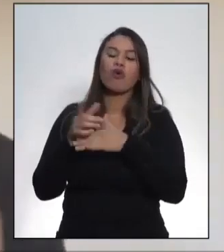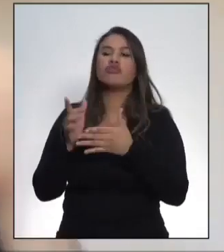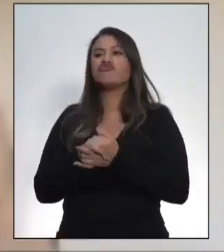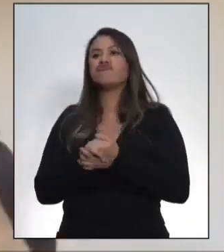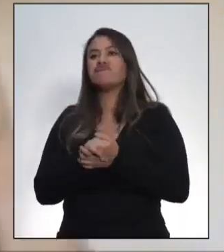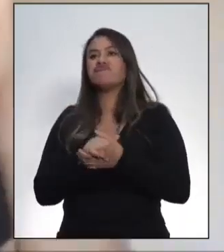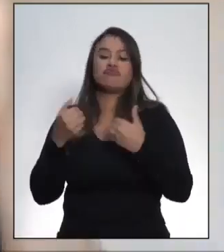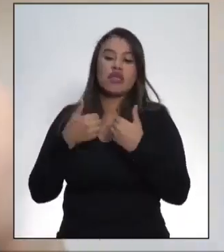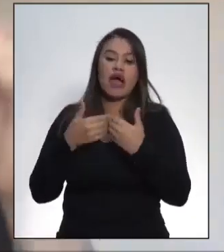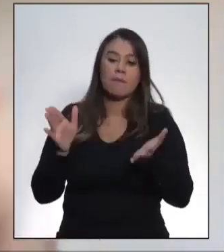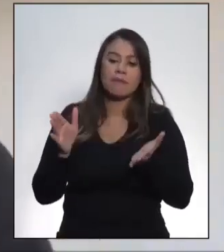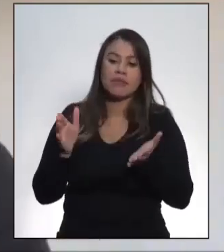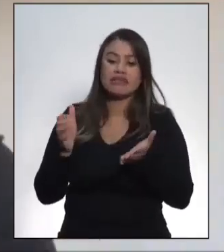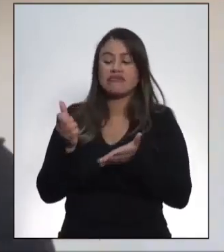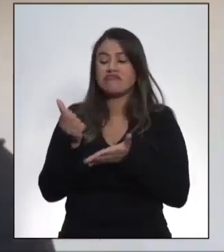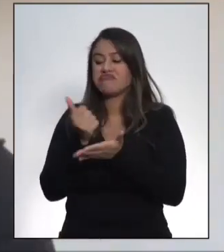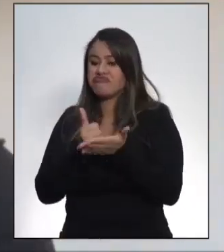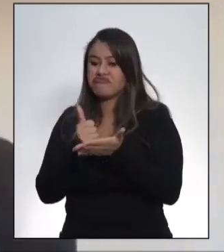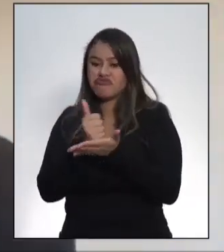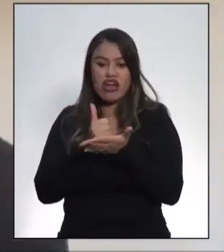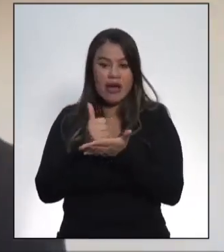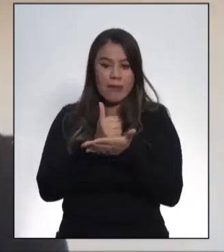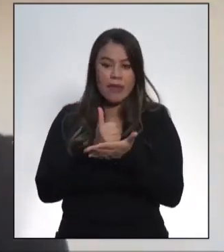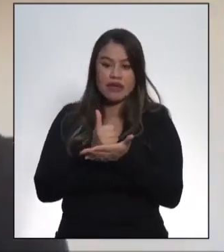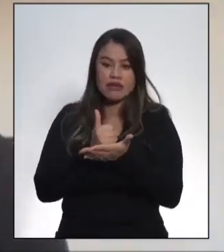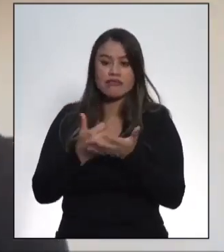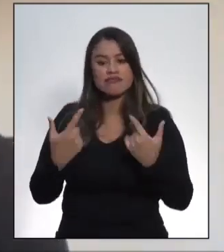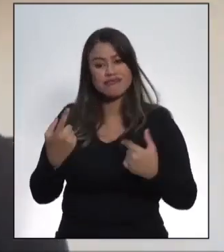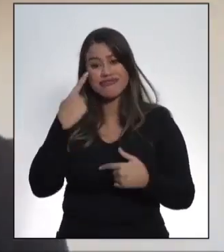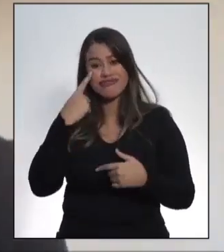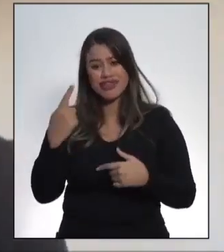Então, como existem especificidades, coisas específicas